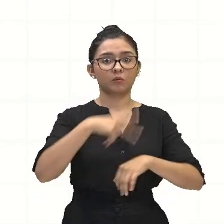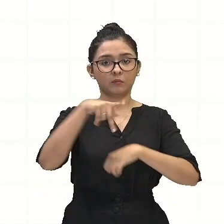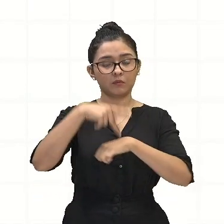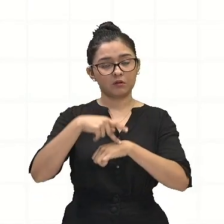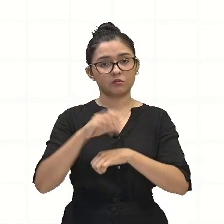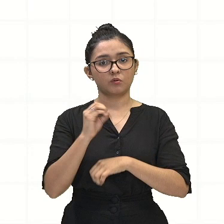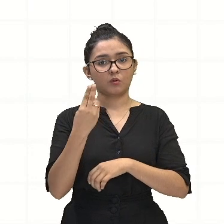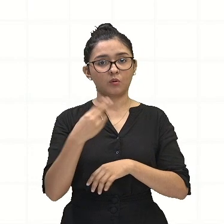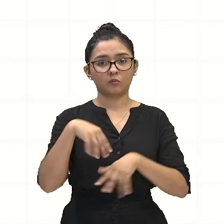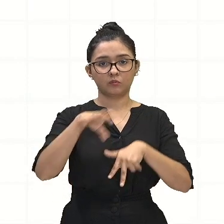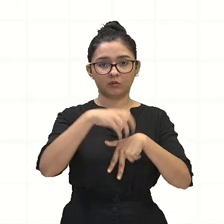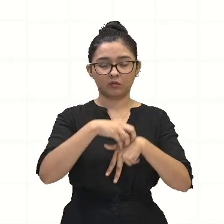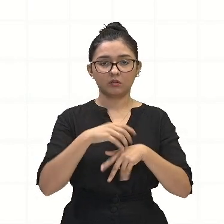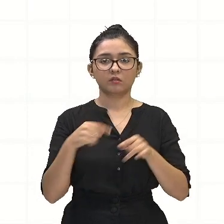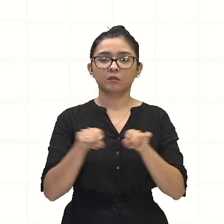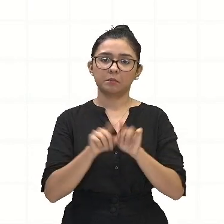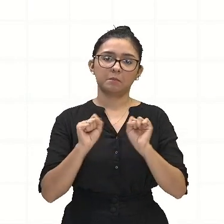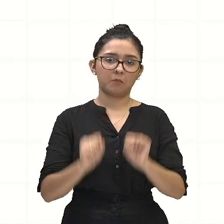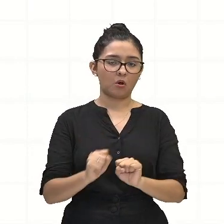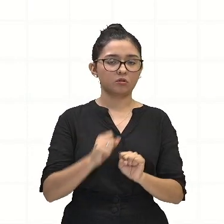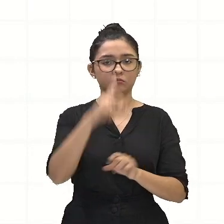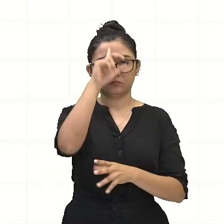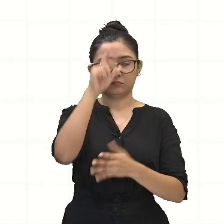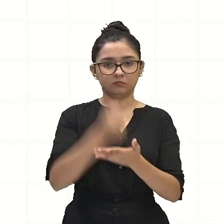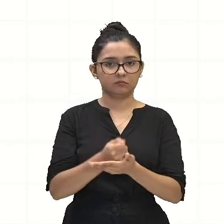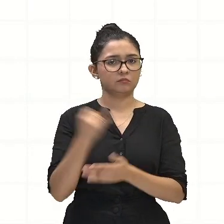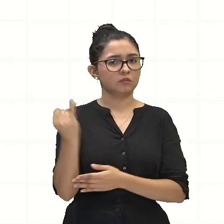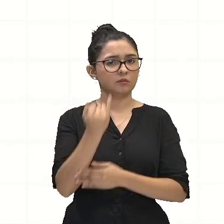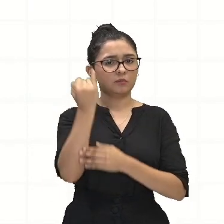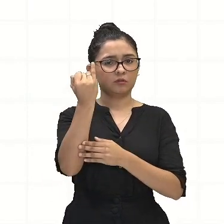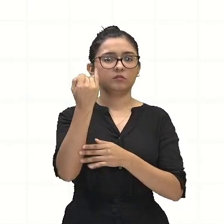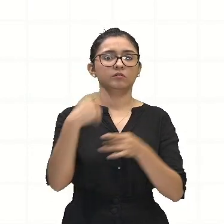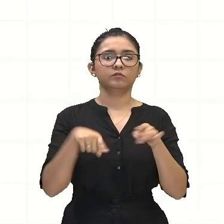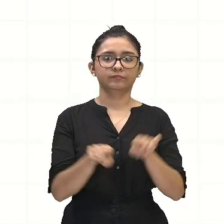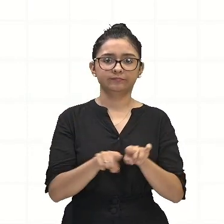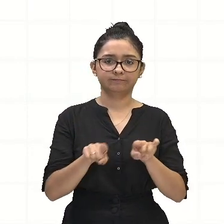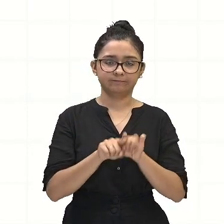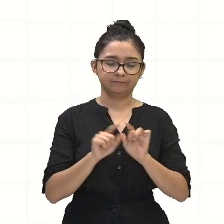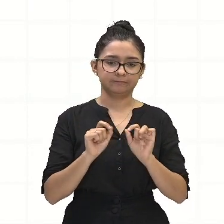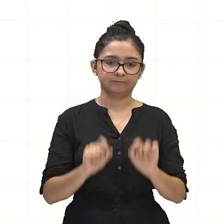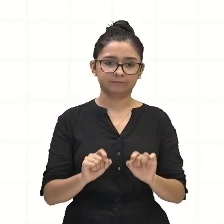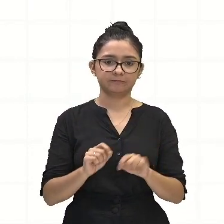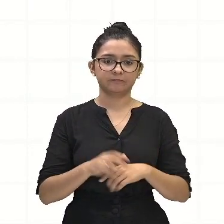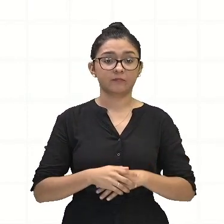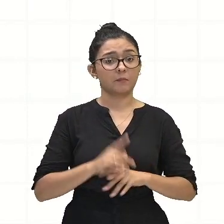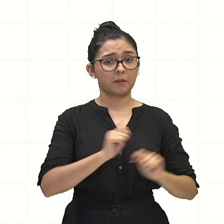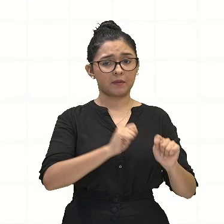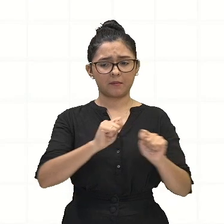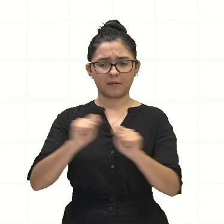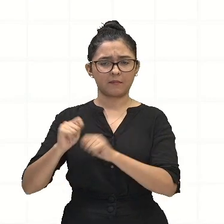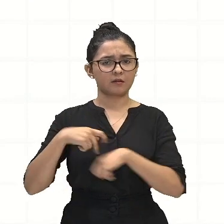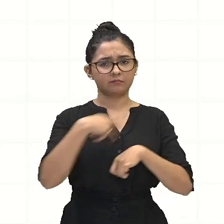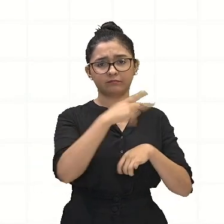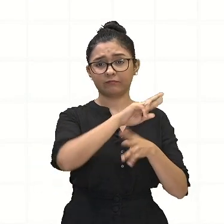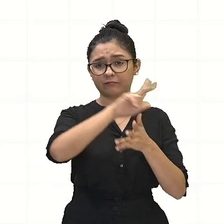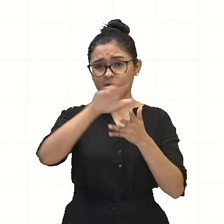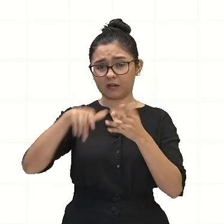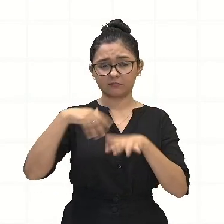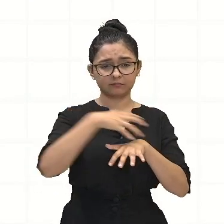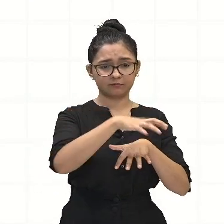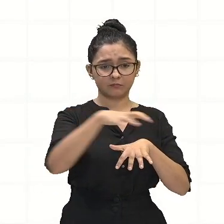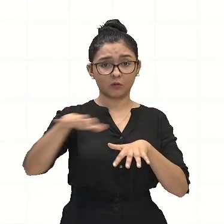ou o reino, podendo tomar decisões importantes e exercer controle sobre várias